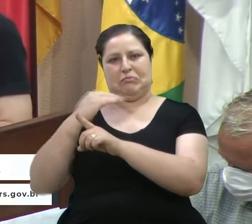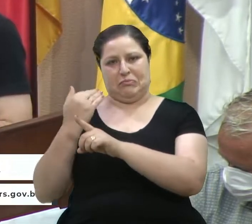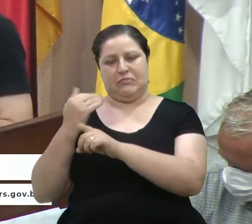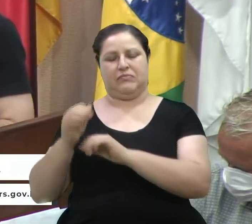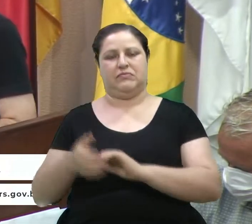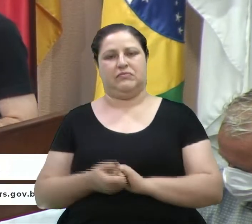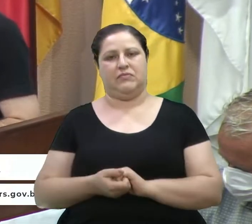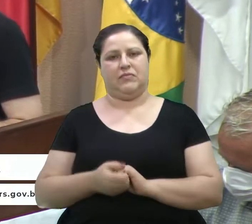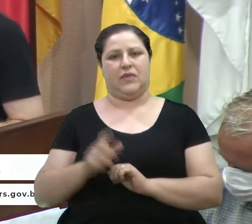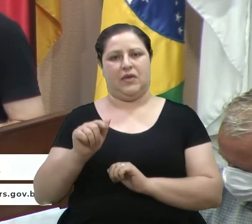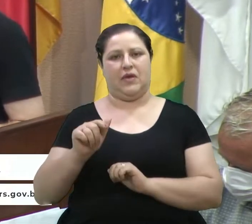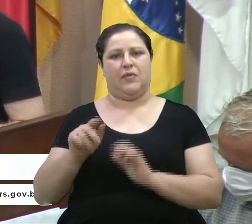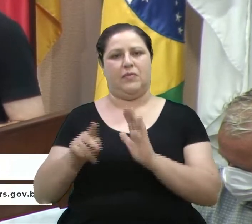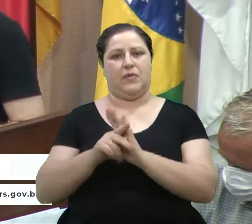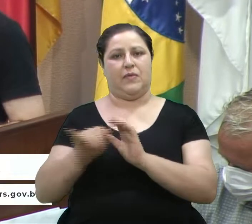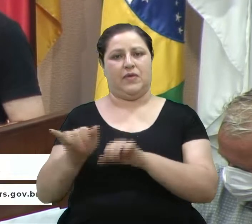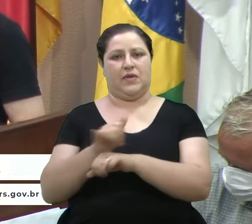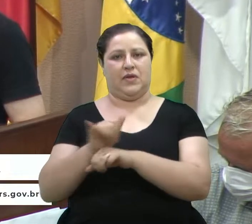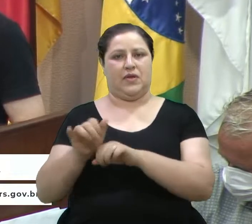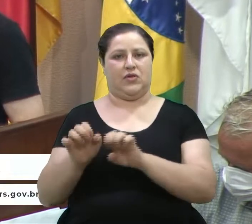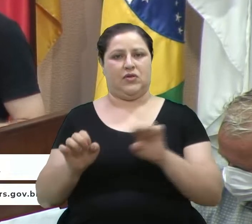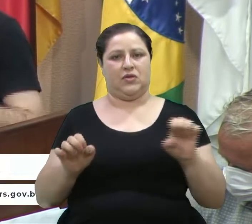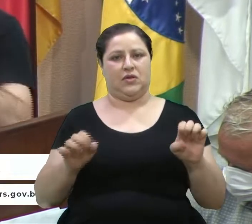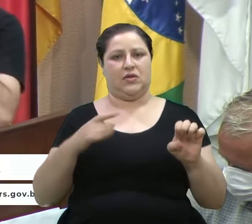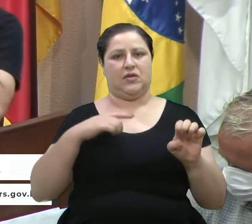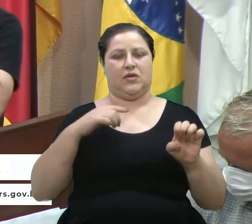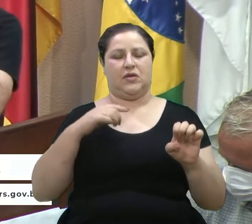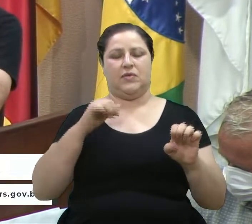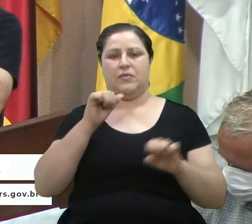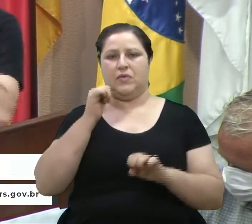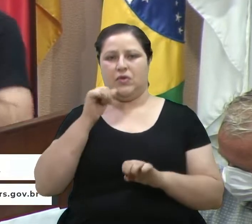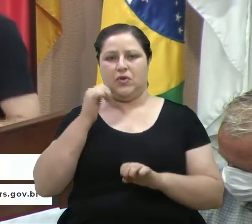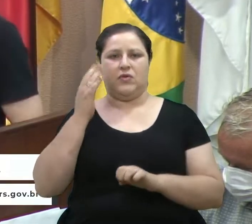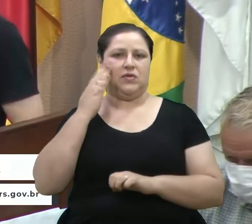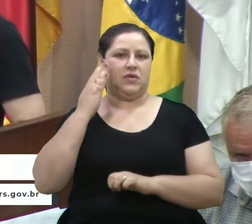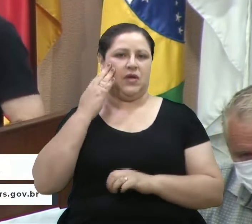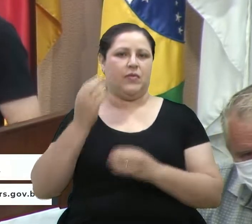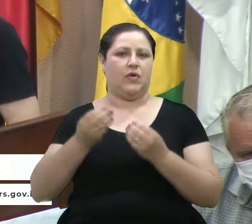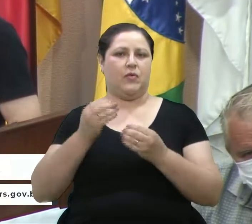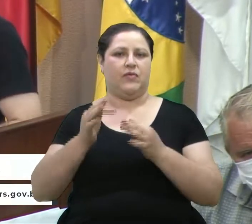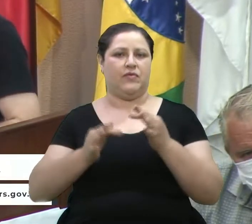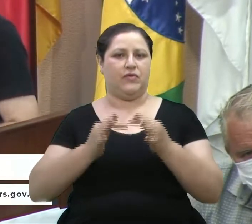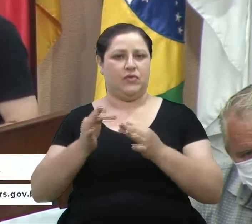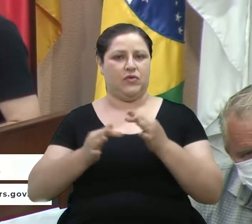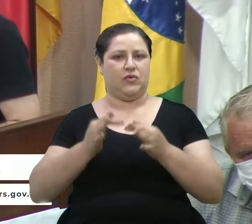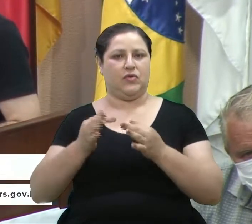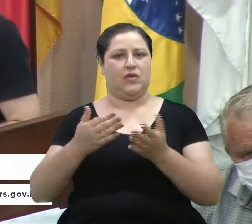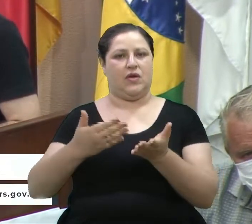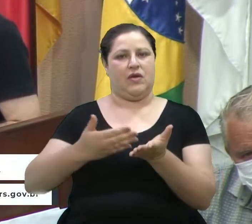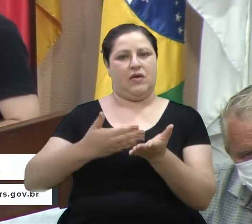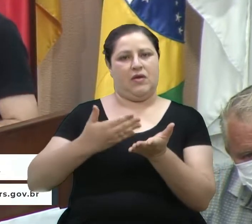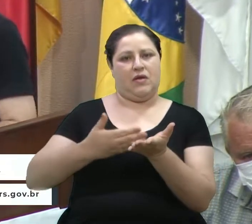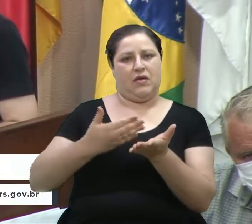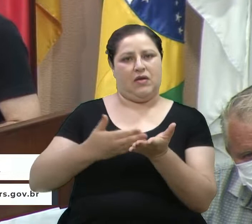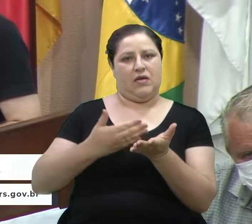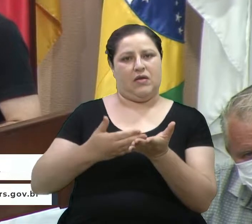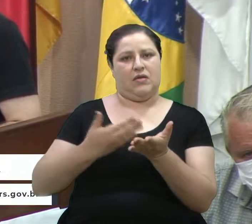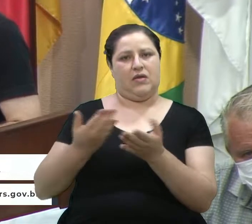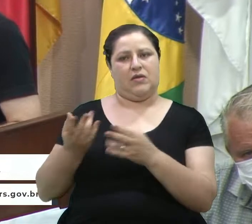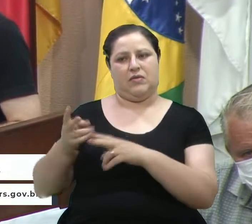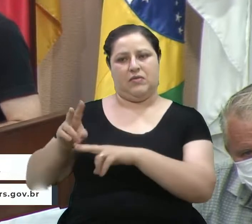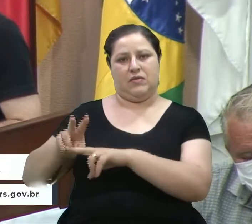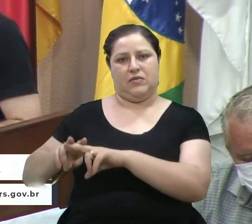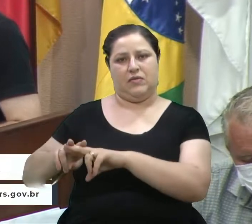da esquerda, né? Onde, vereador Marcon, a gente sabe como é que funciona nos cadernos do cárcere de